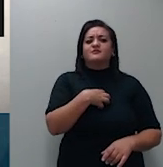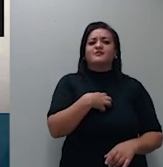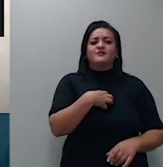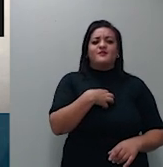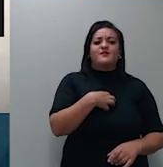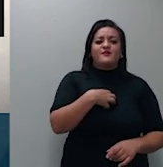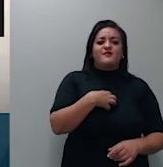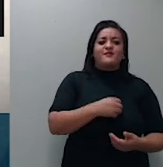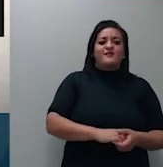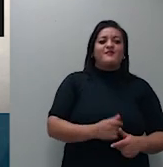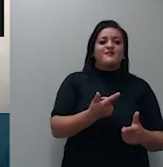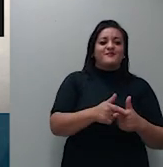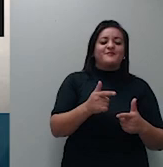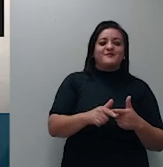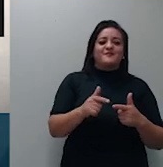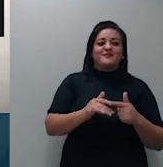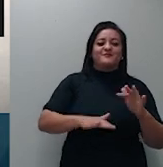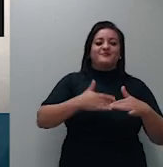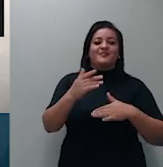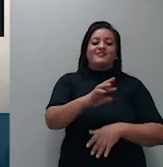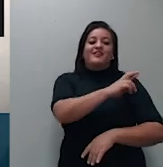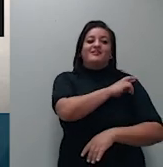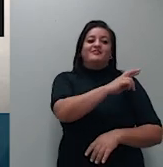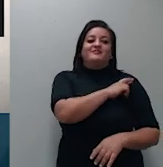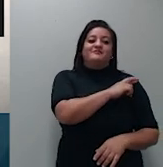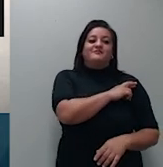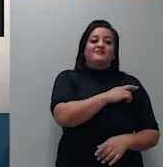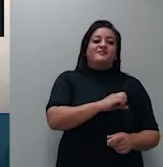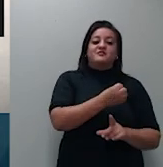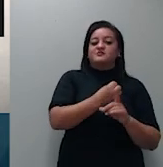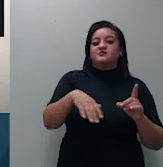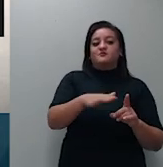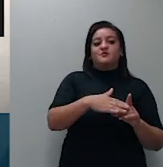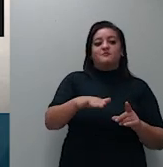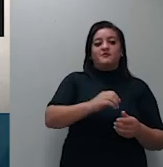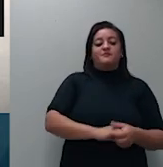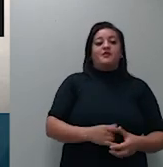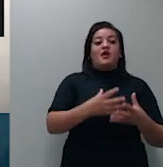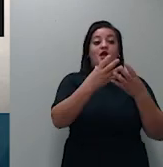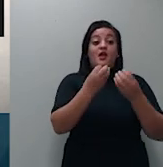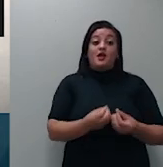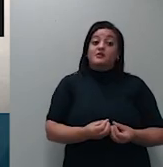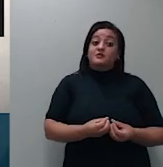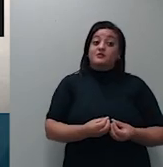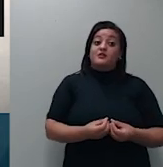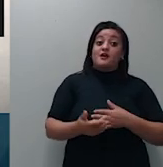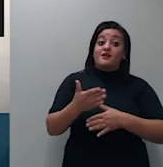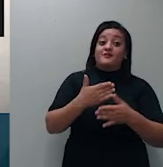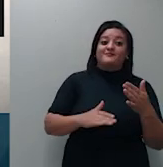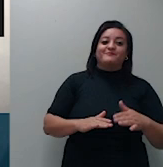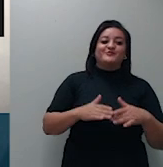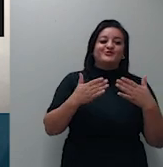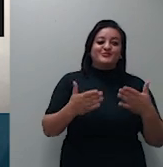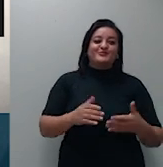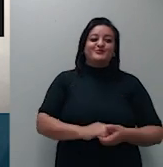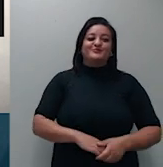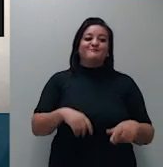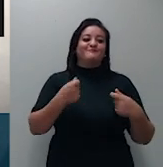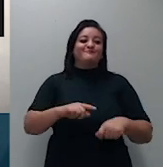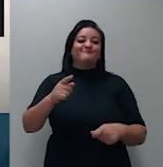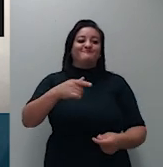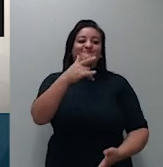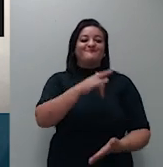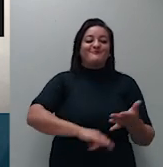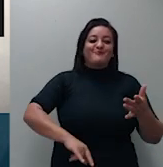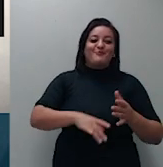Campina de ser responsabilizado civilmente considerava portanto desnecessária a notificação judicial